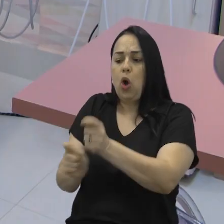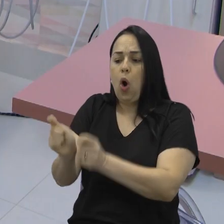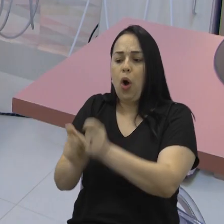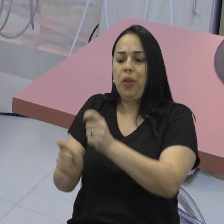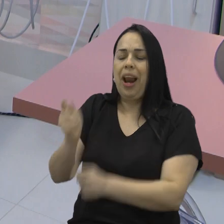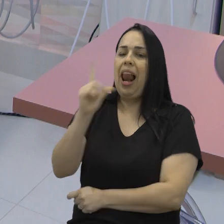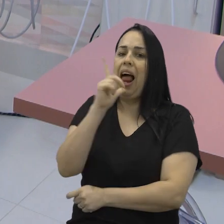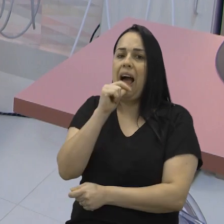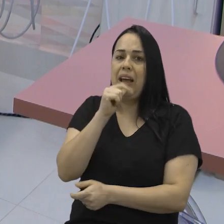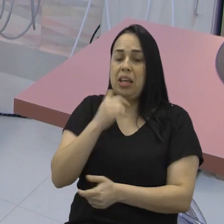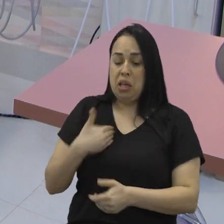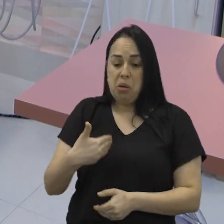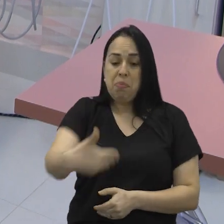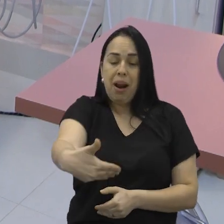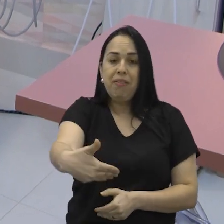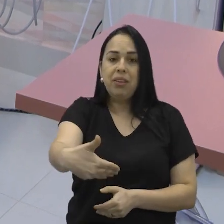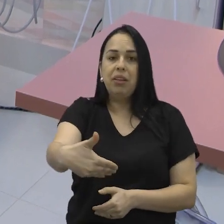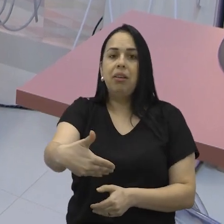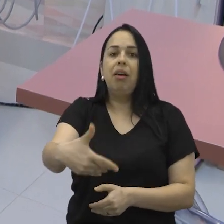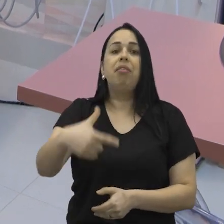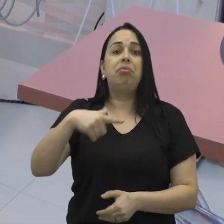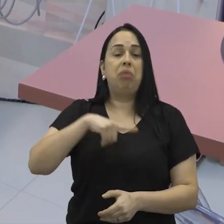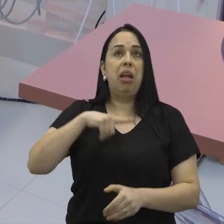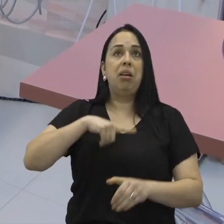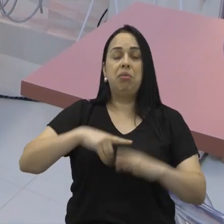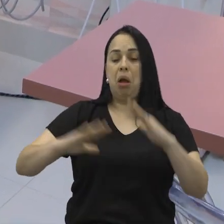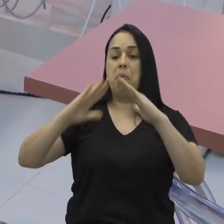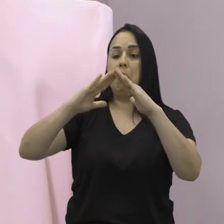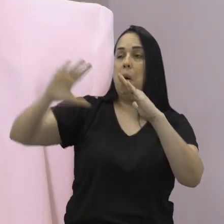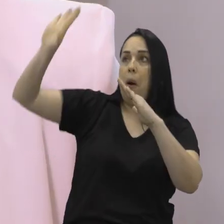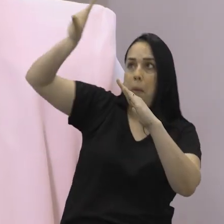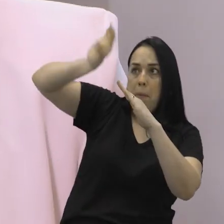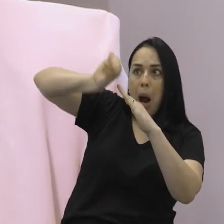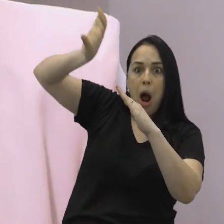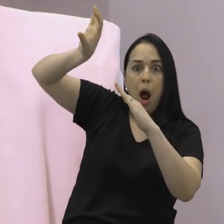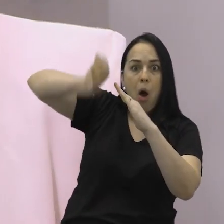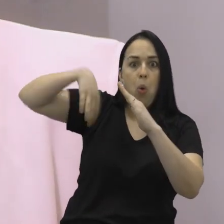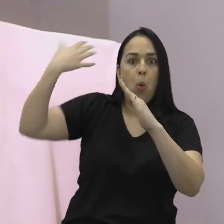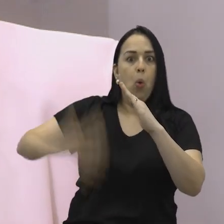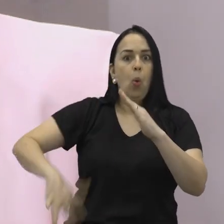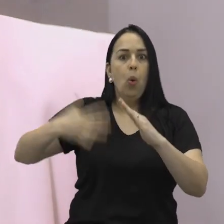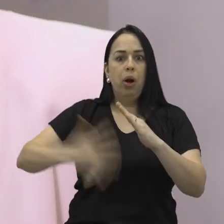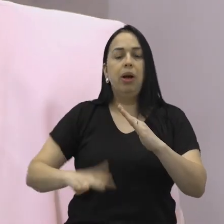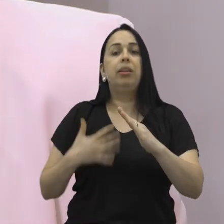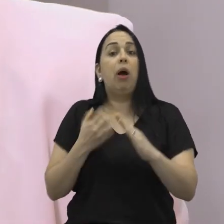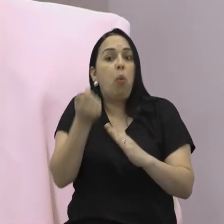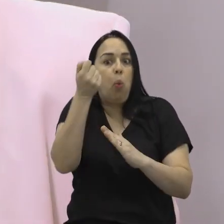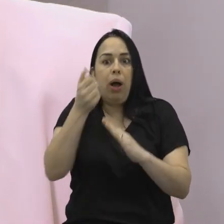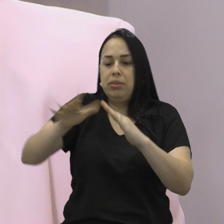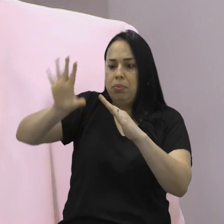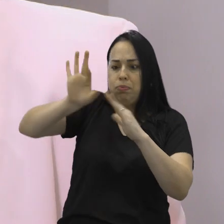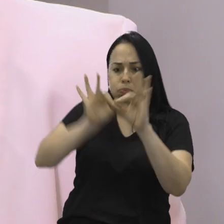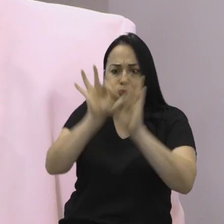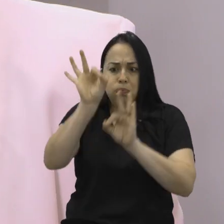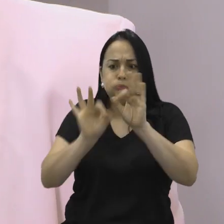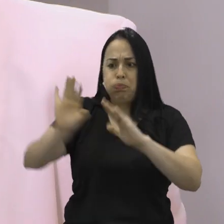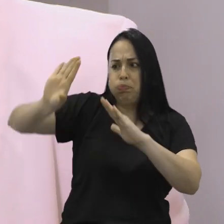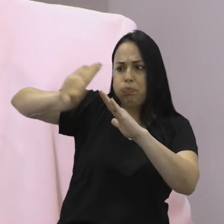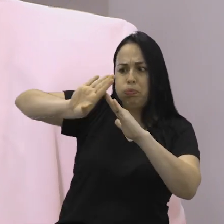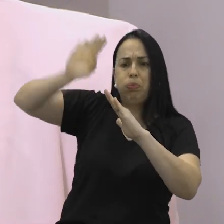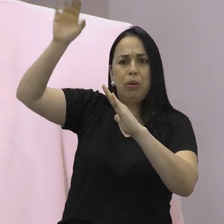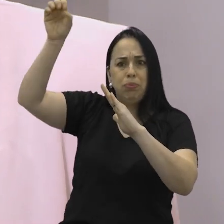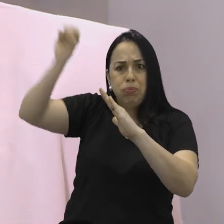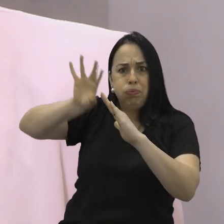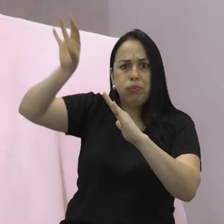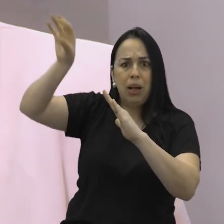água e em breve o local vai ganhar placas solares e o painel solar já tá até para para instalar também é